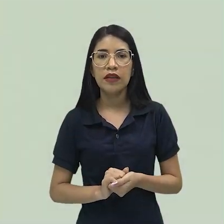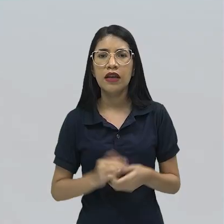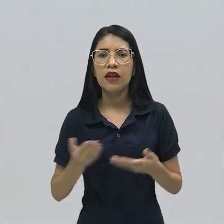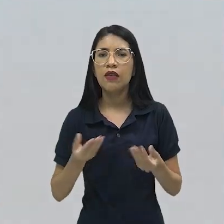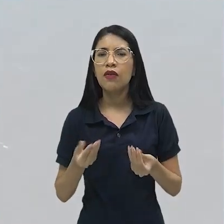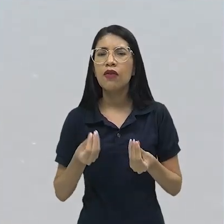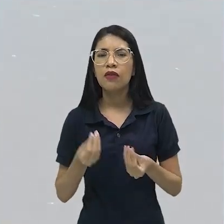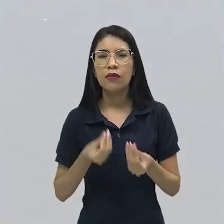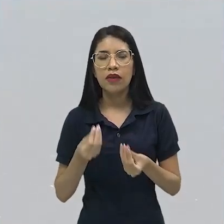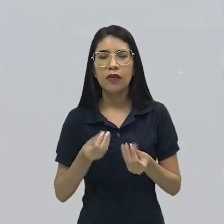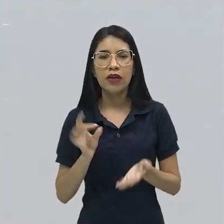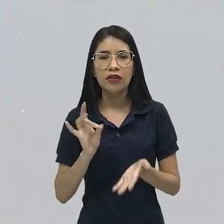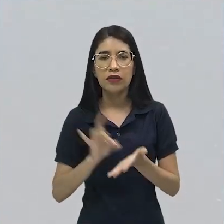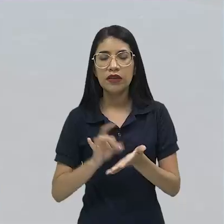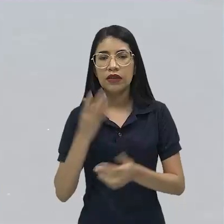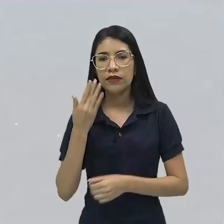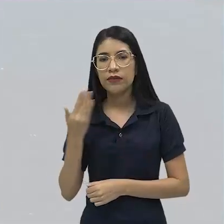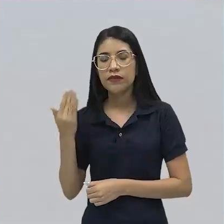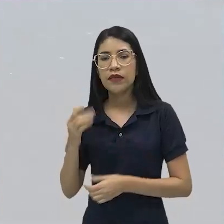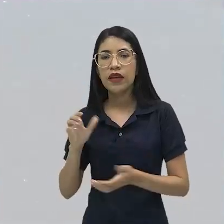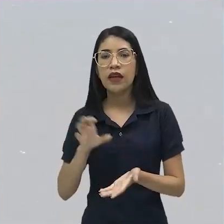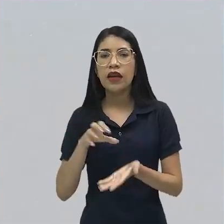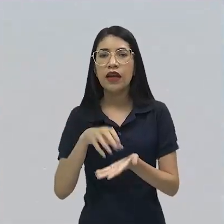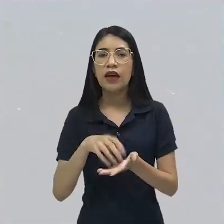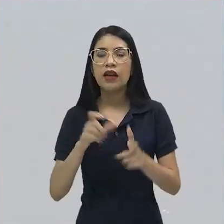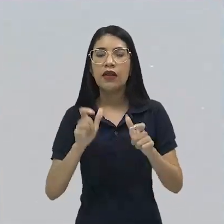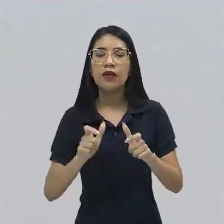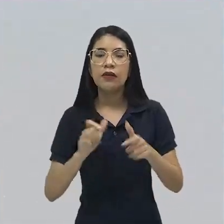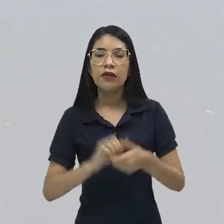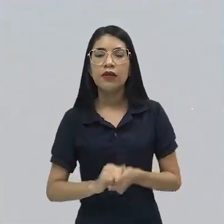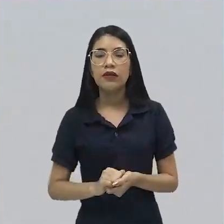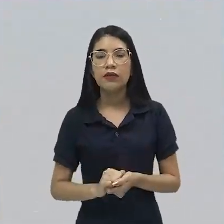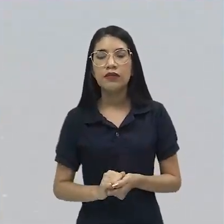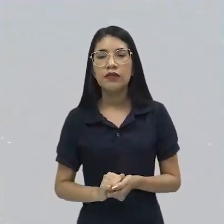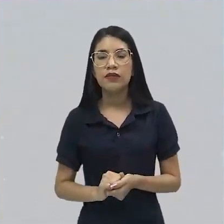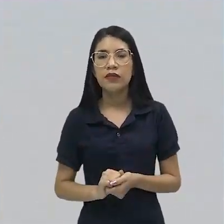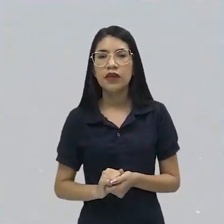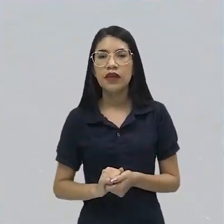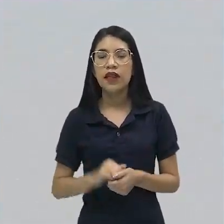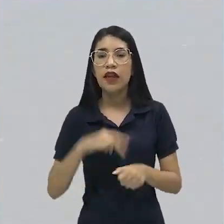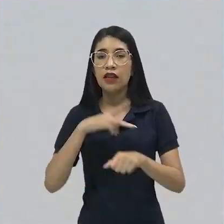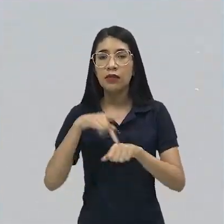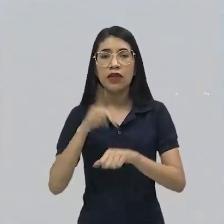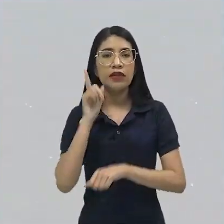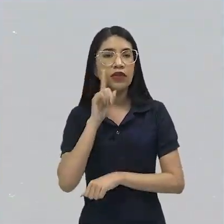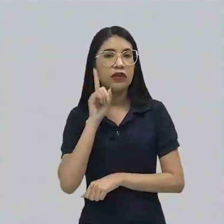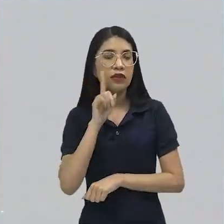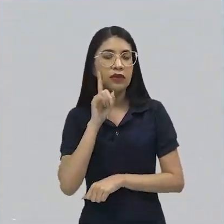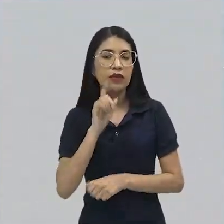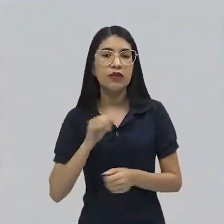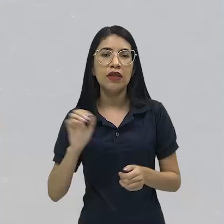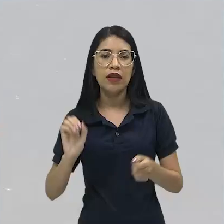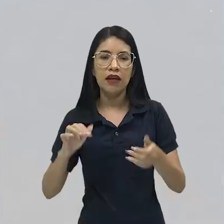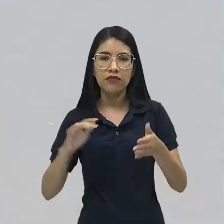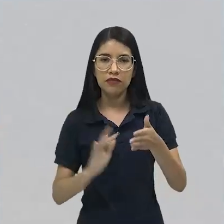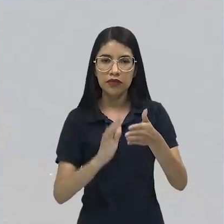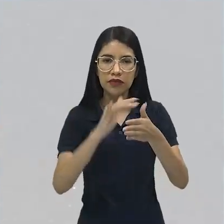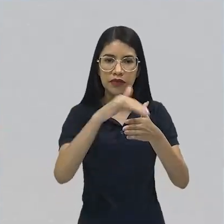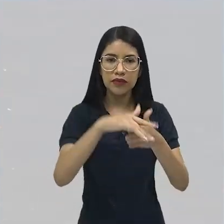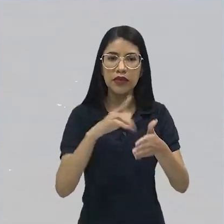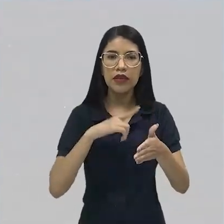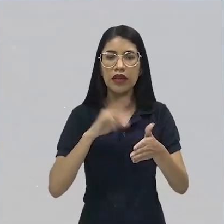verdade? Nós agora estamos aqui na represa de Hoover, nos Estados Unidos. Essa represa tem aqui